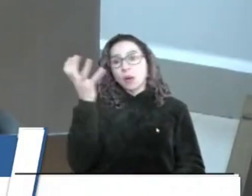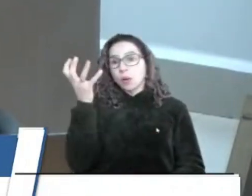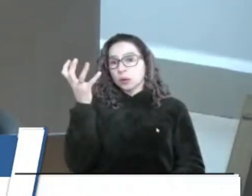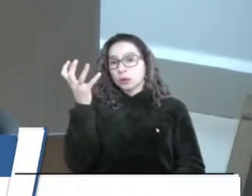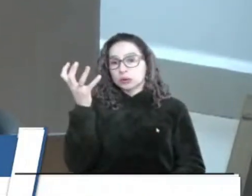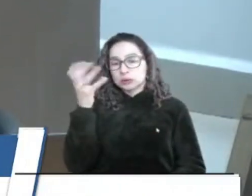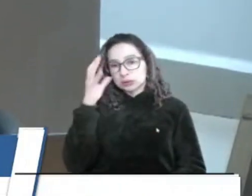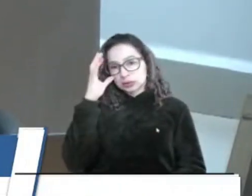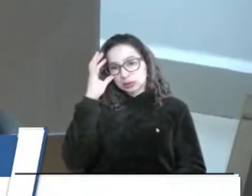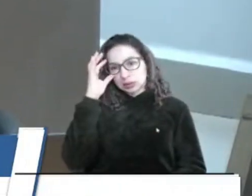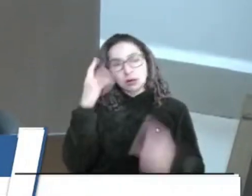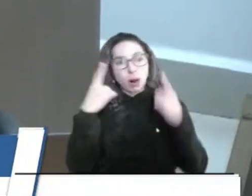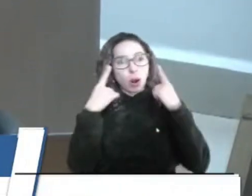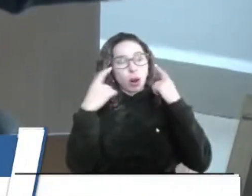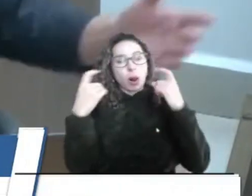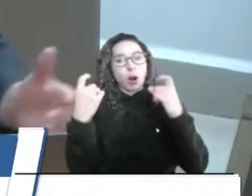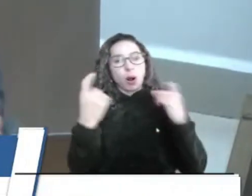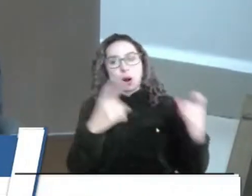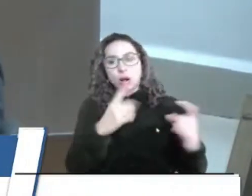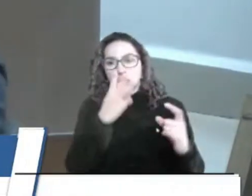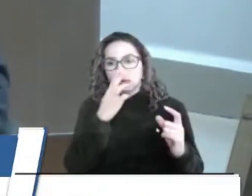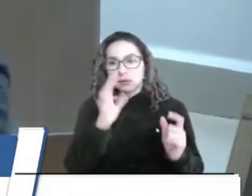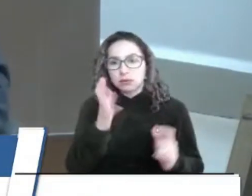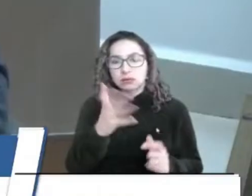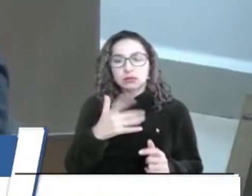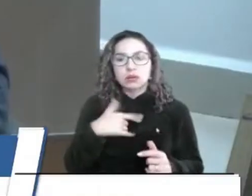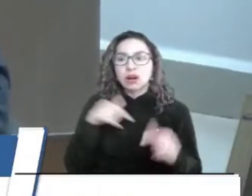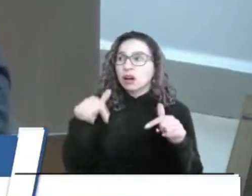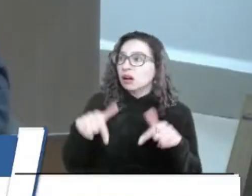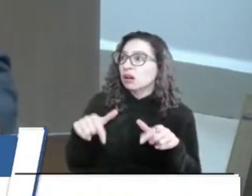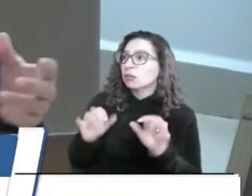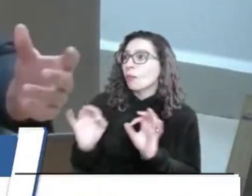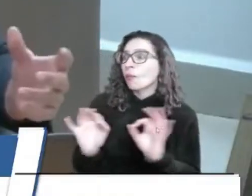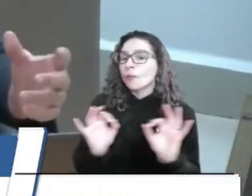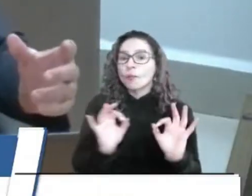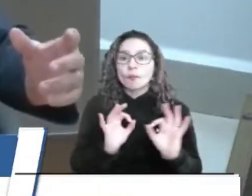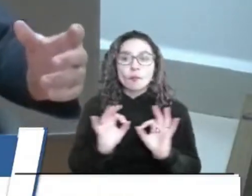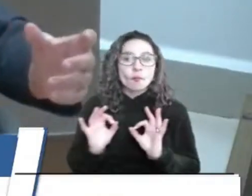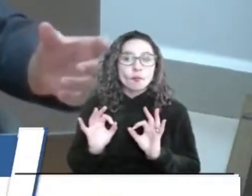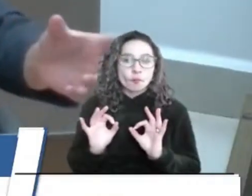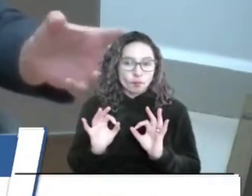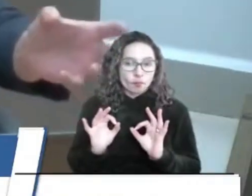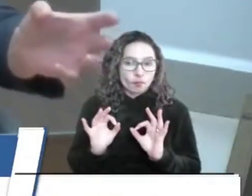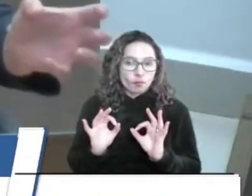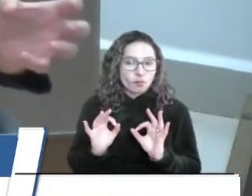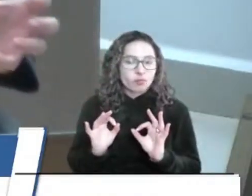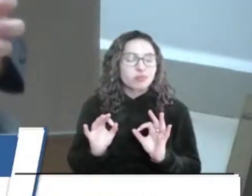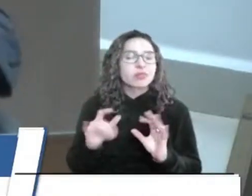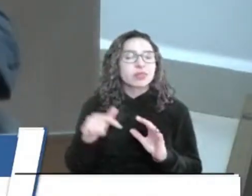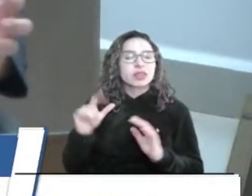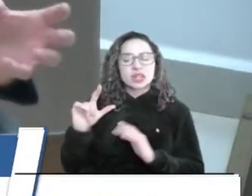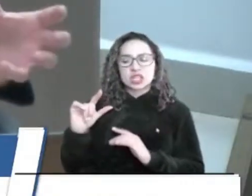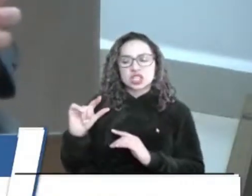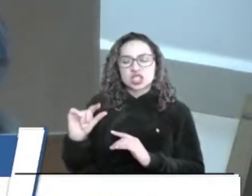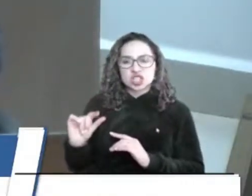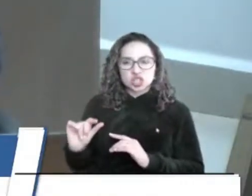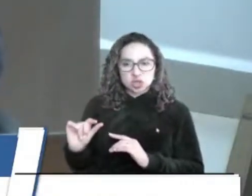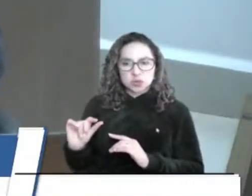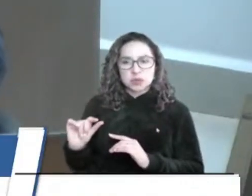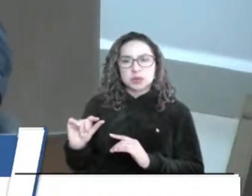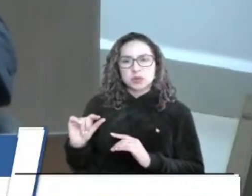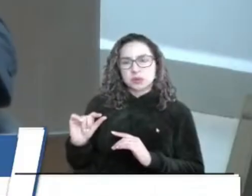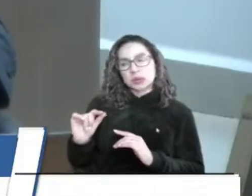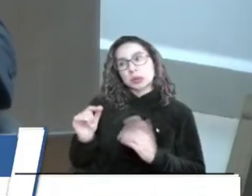um tipo de agressão como teve. A gente não vê nada disso aqui. Ao contrário, diminuiu-se ou não se